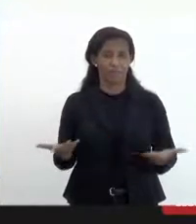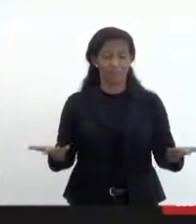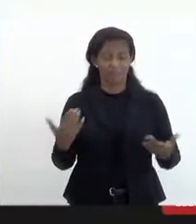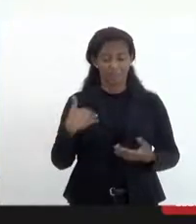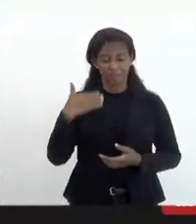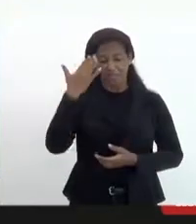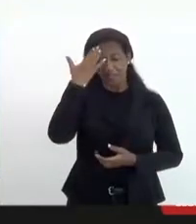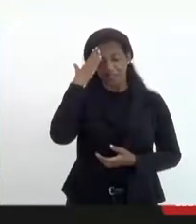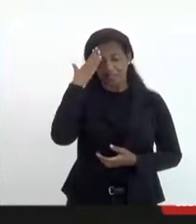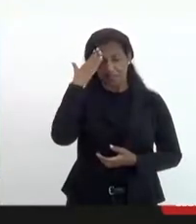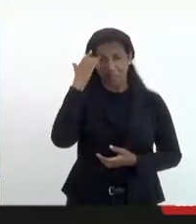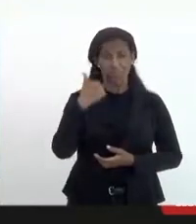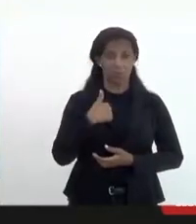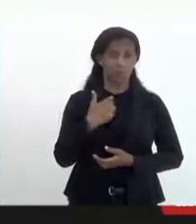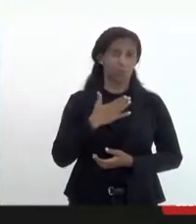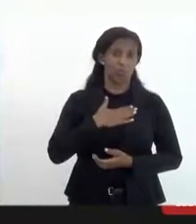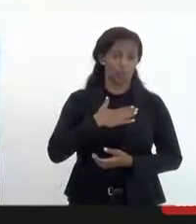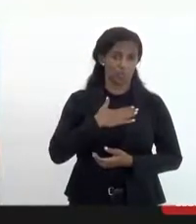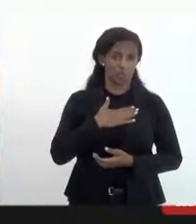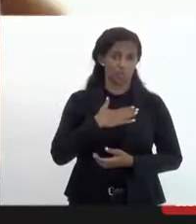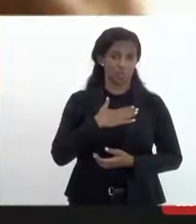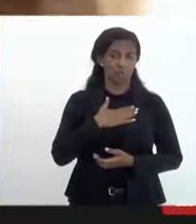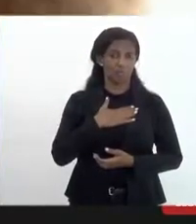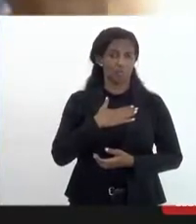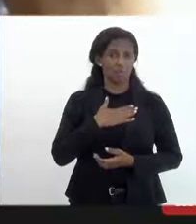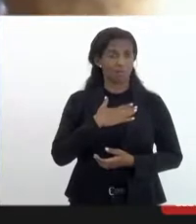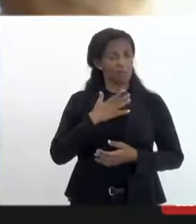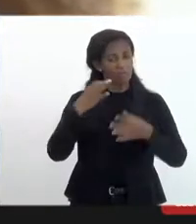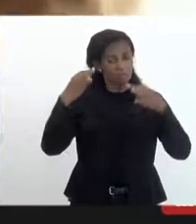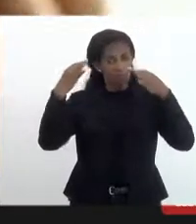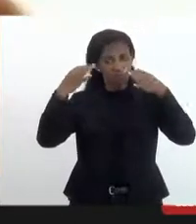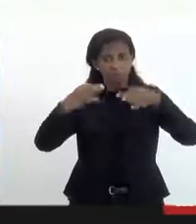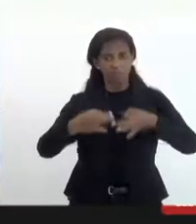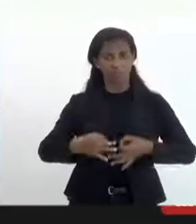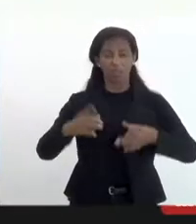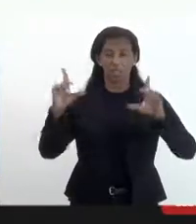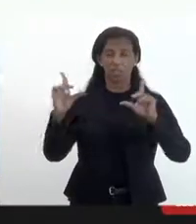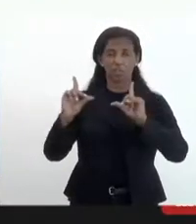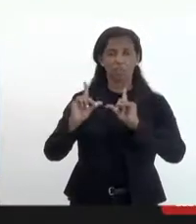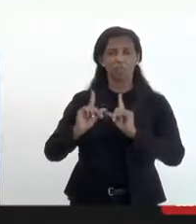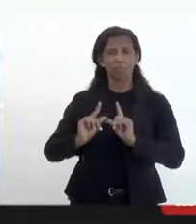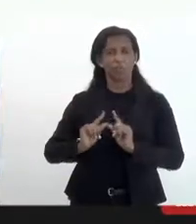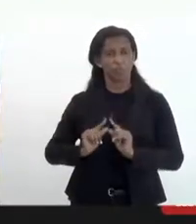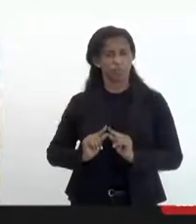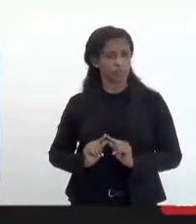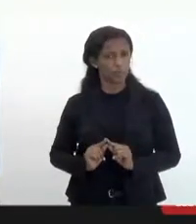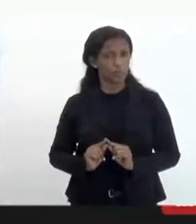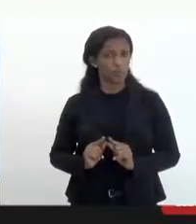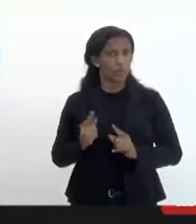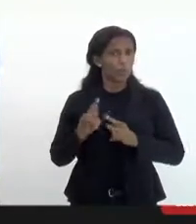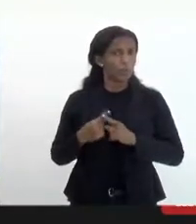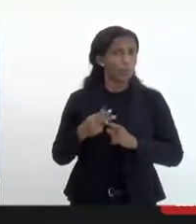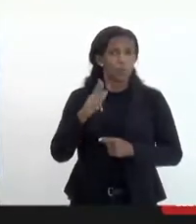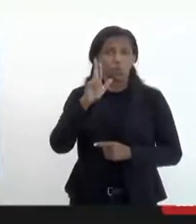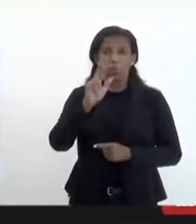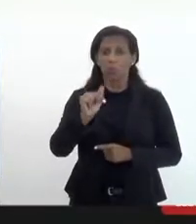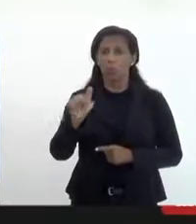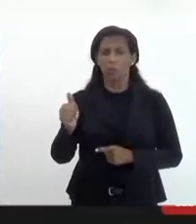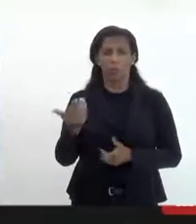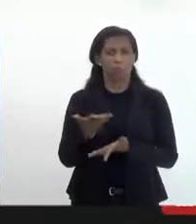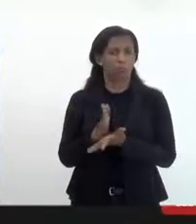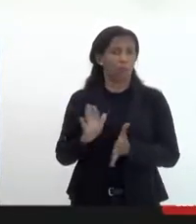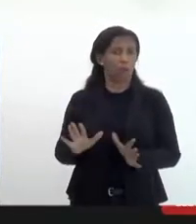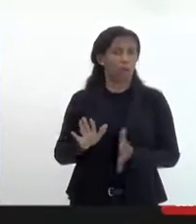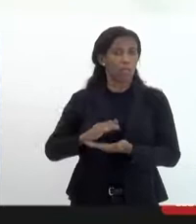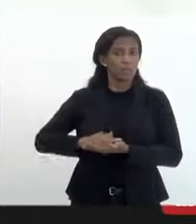que eu gostaria, né, era exatamente diminuir, porque nunca vai cessar,